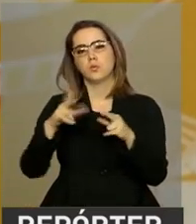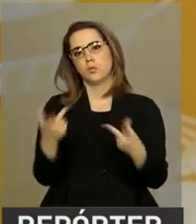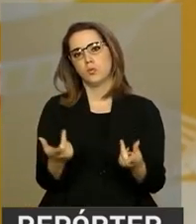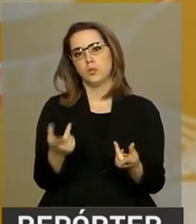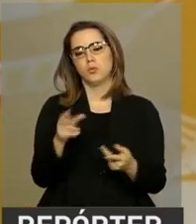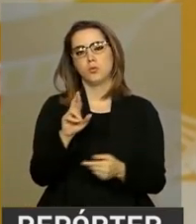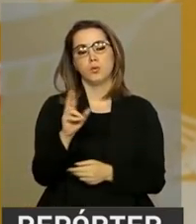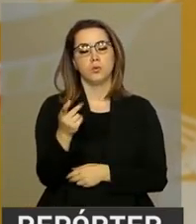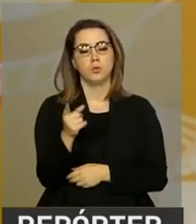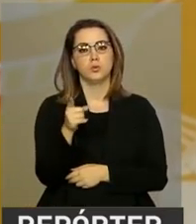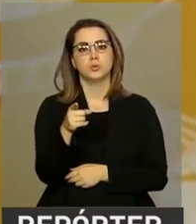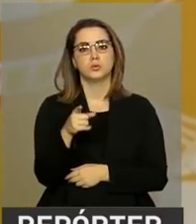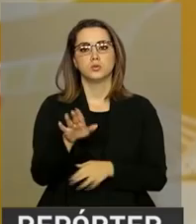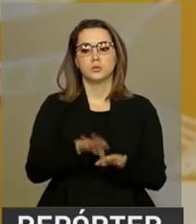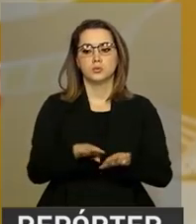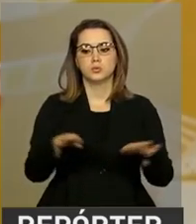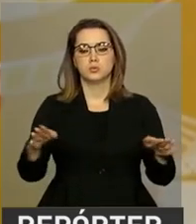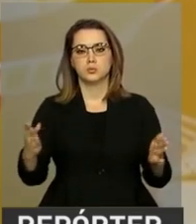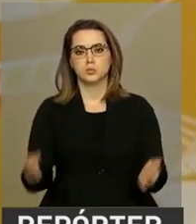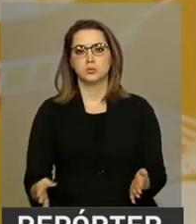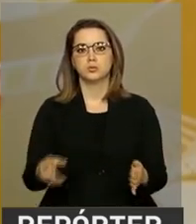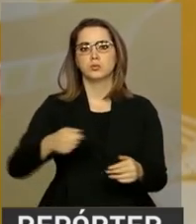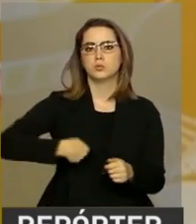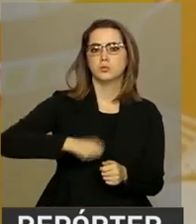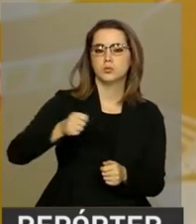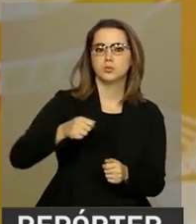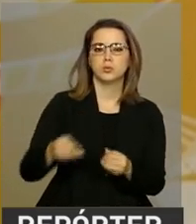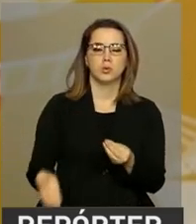para badminton, handball, tênis de mesa,